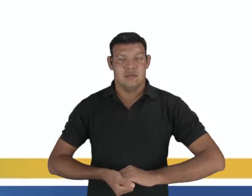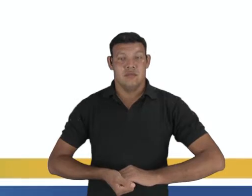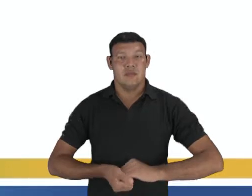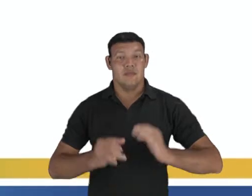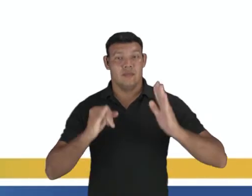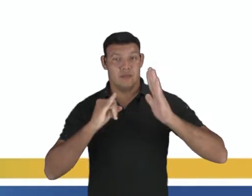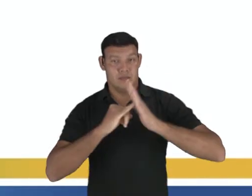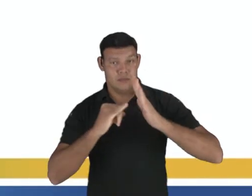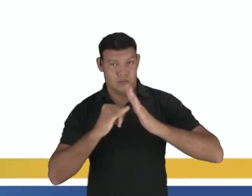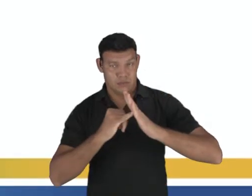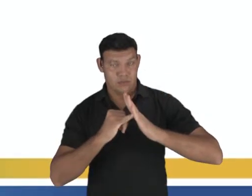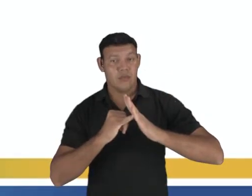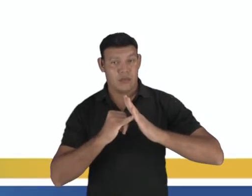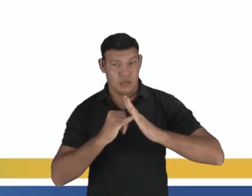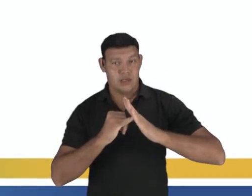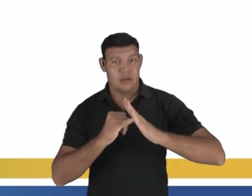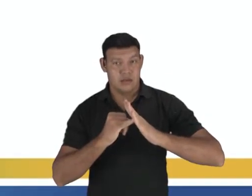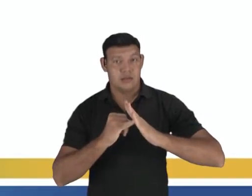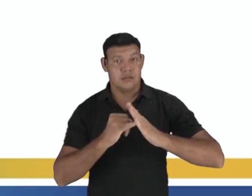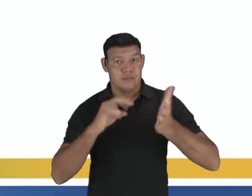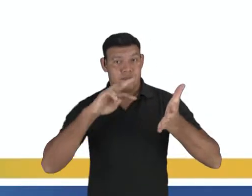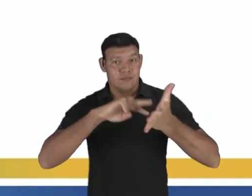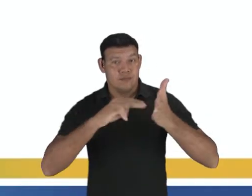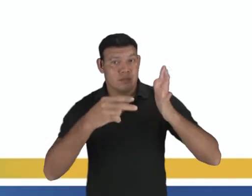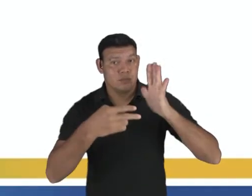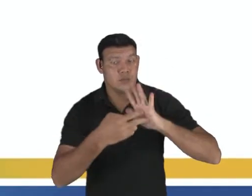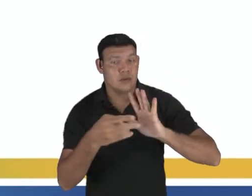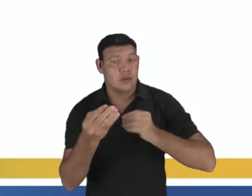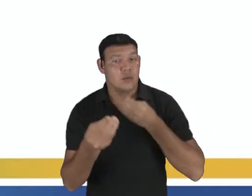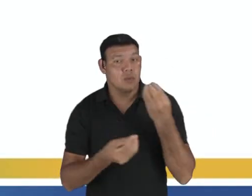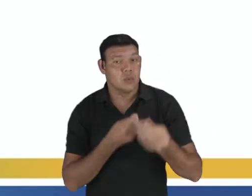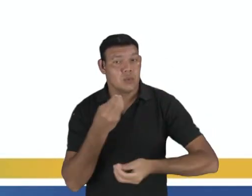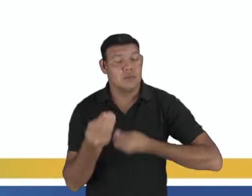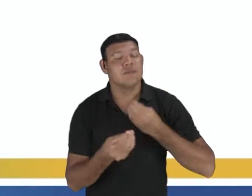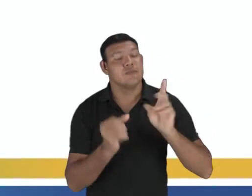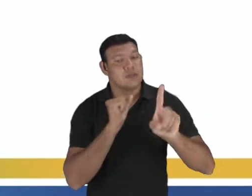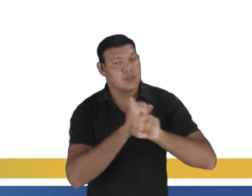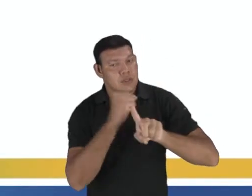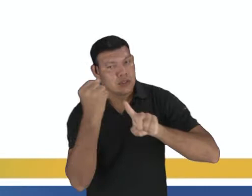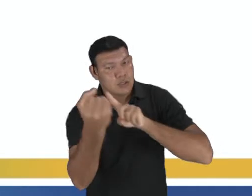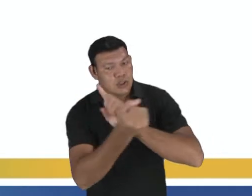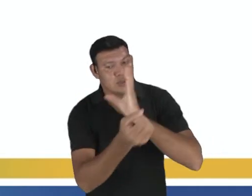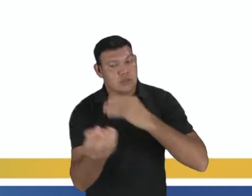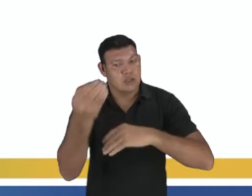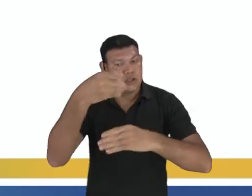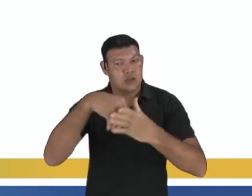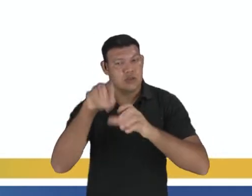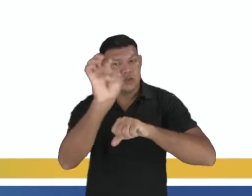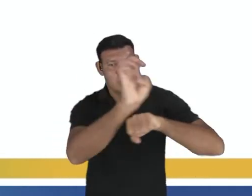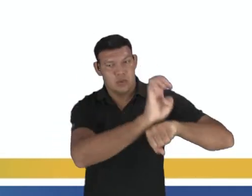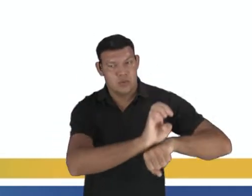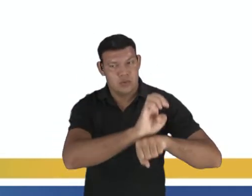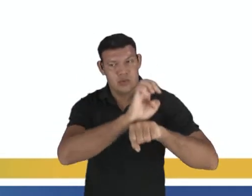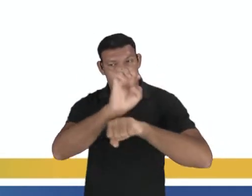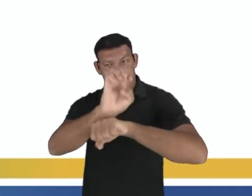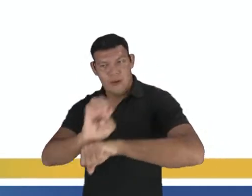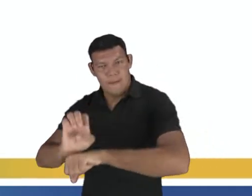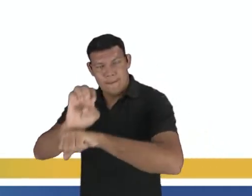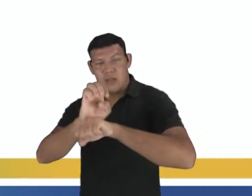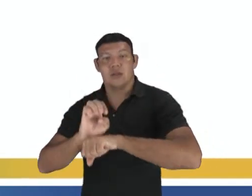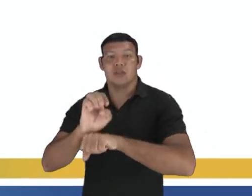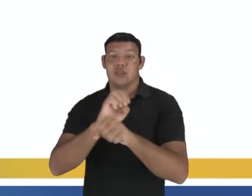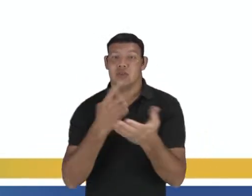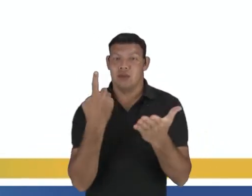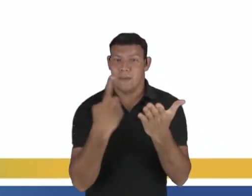Essas organizações podem ser definidas como uma sociedade entre estados, constituídas por meio de tratados